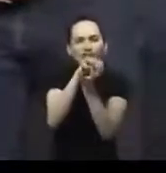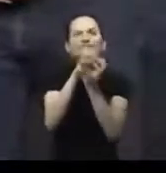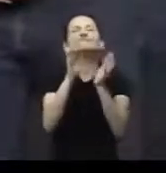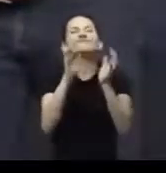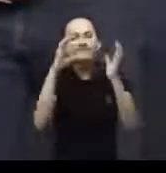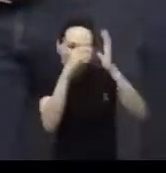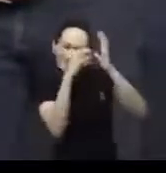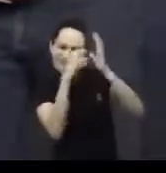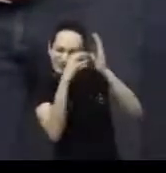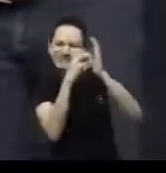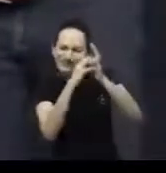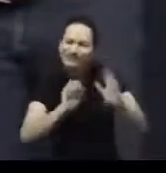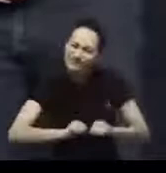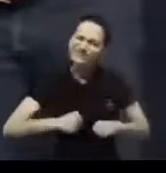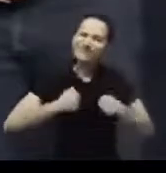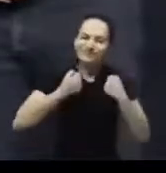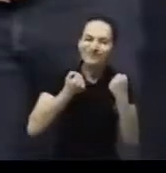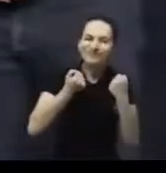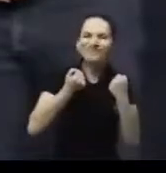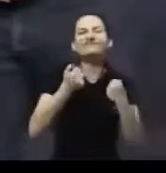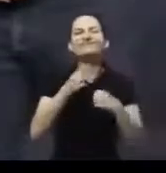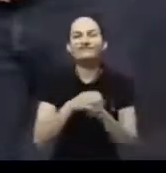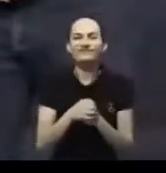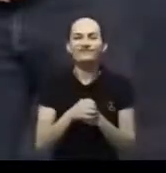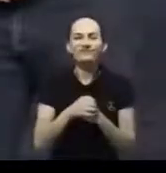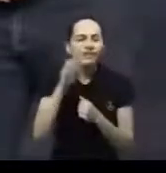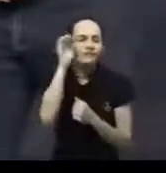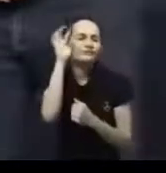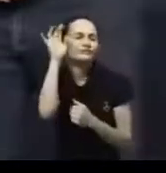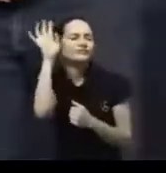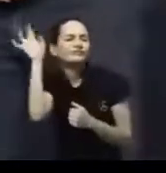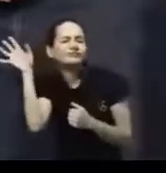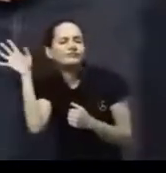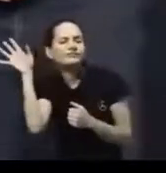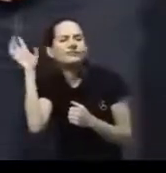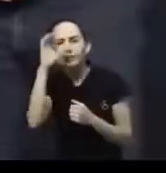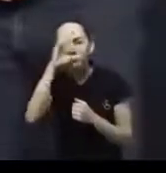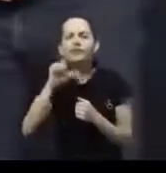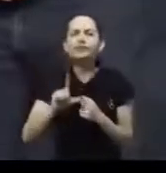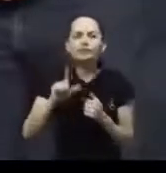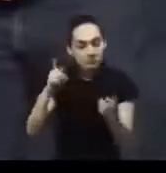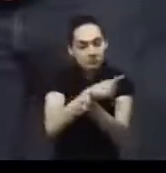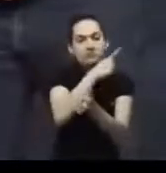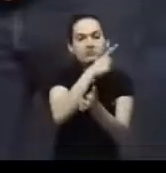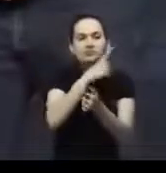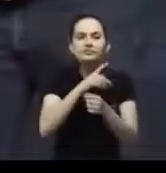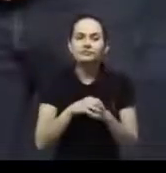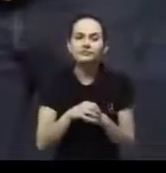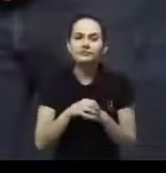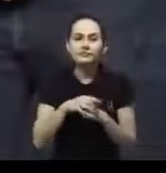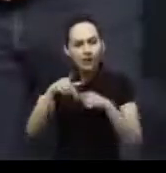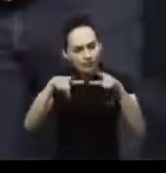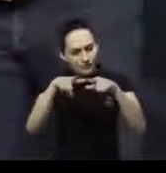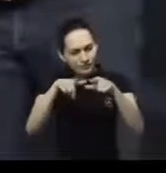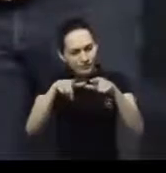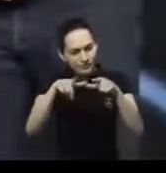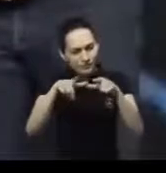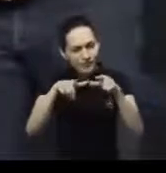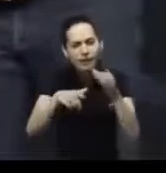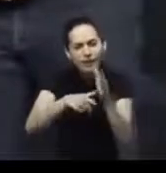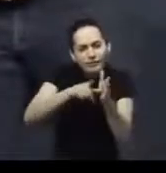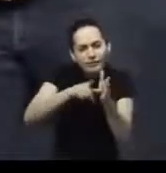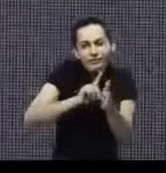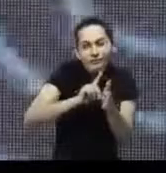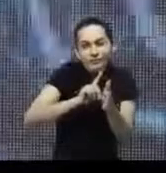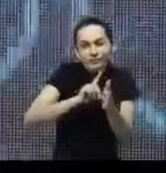simbolismo muito forte né Aqui nós temos muitos sonhos de clientes Mas isso é um trabalho que começa muito